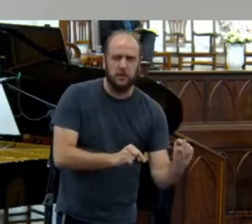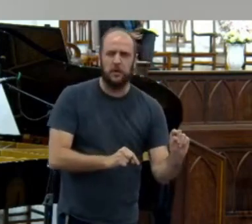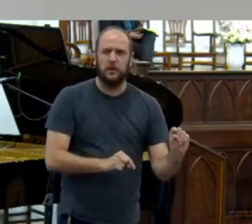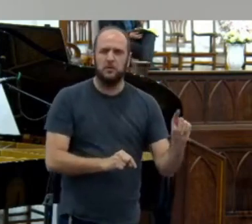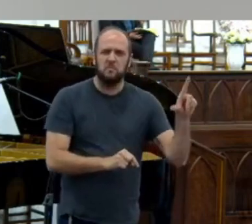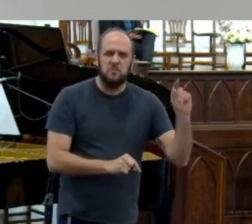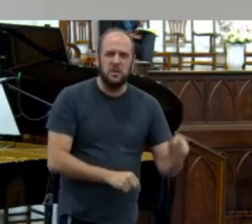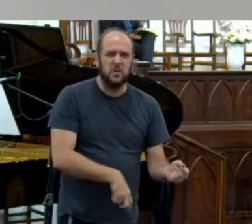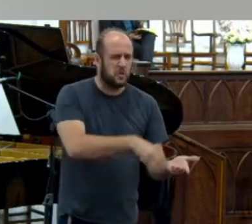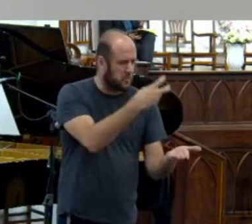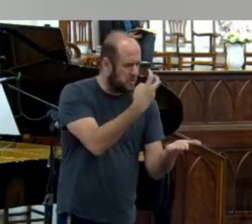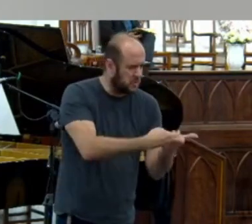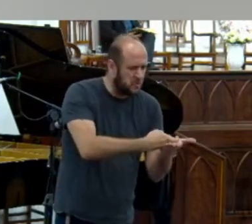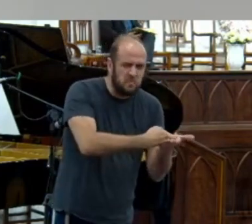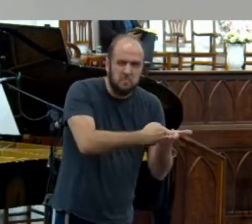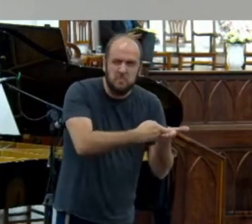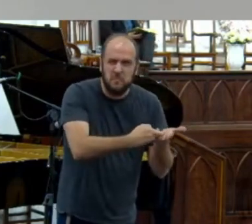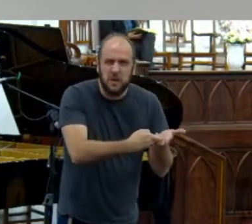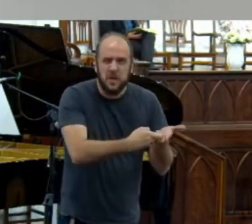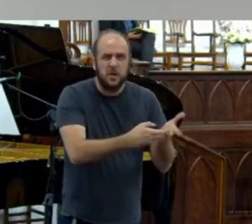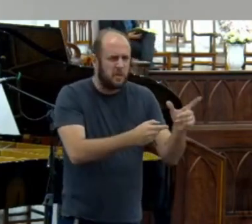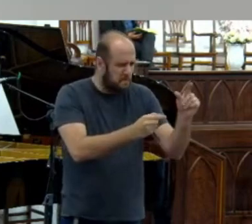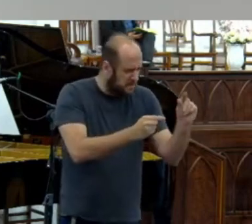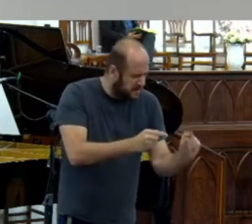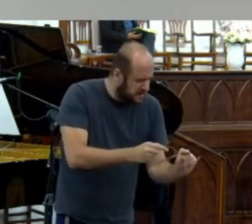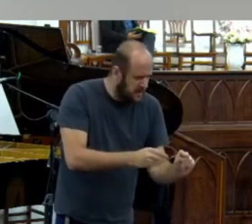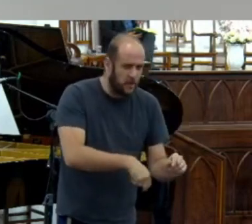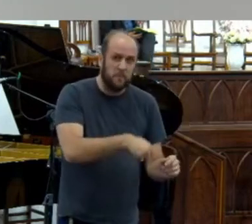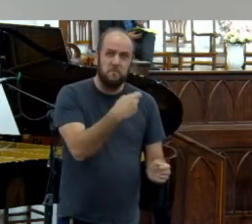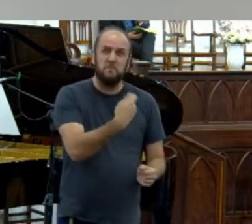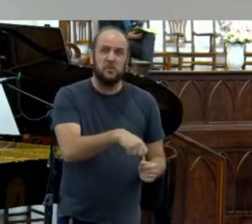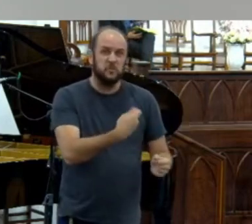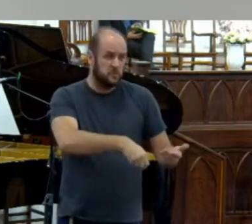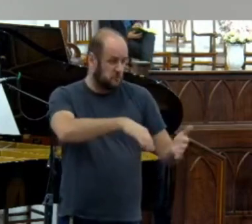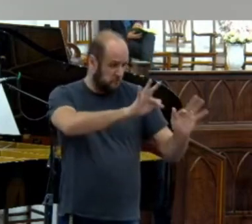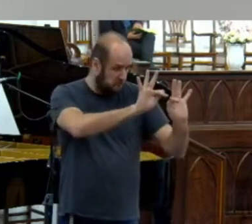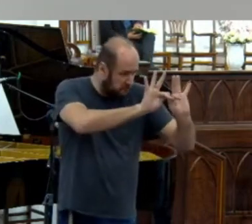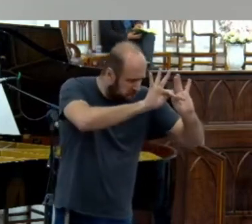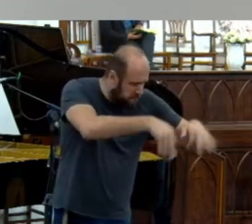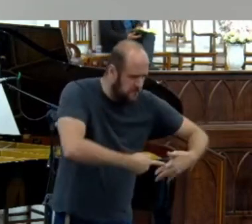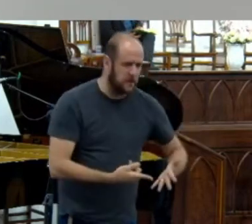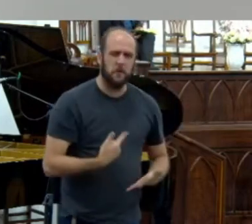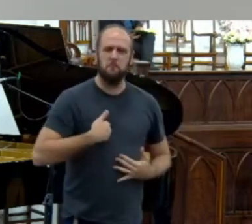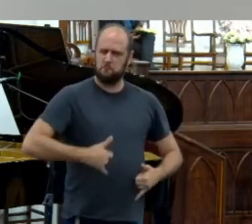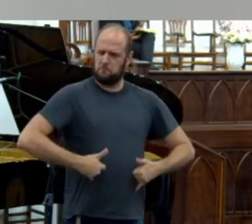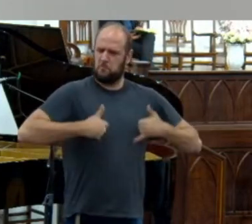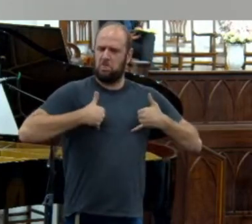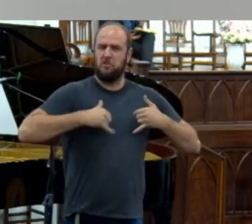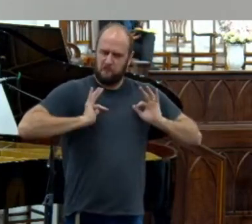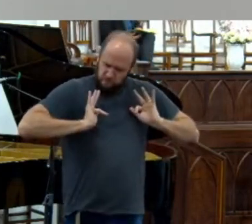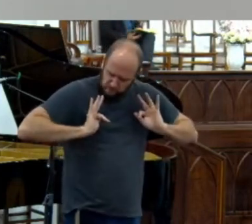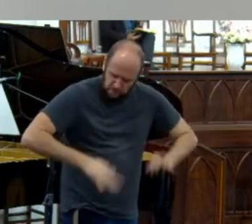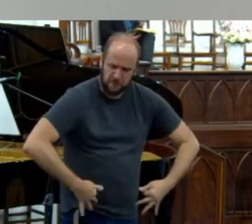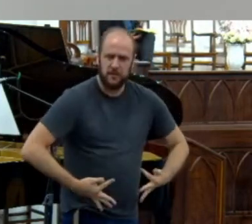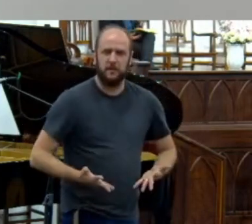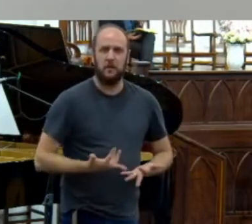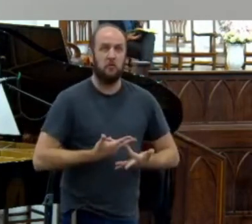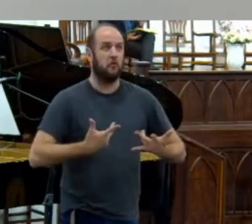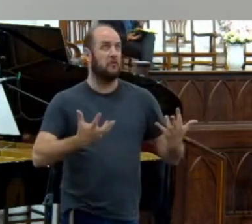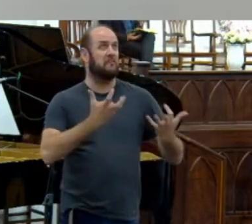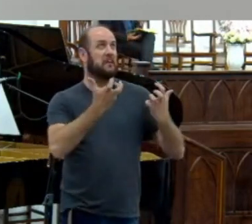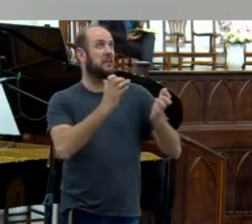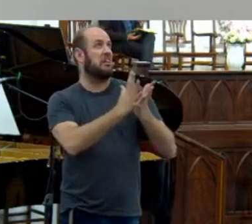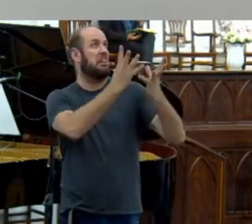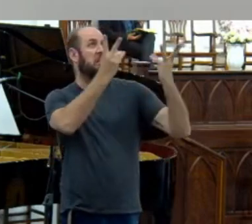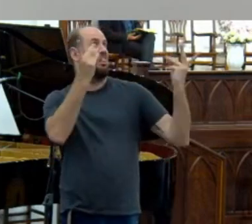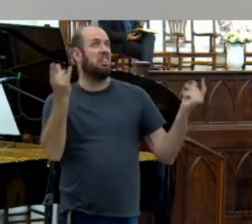te humilha, e a pequenez devia botar um fim nas tuas pretensões de coisas grandes.